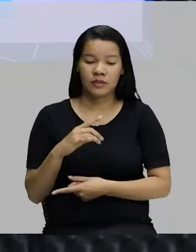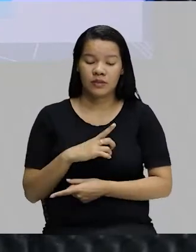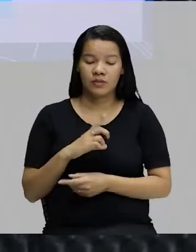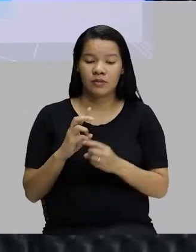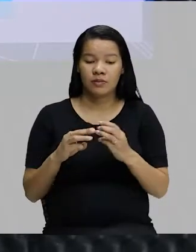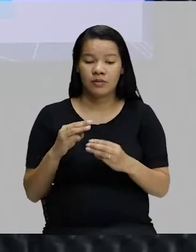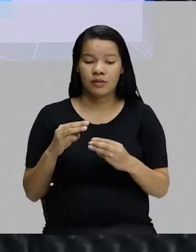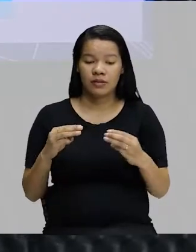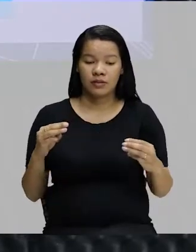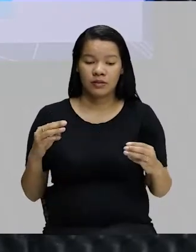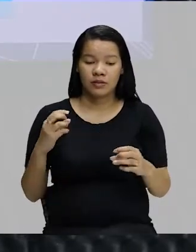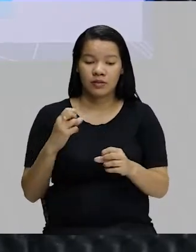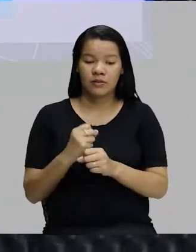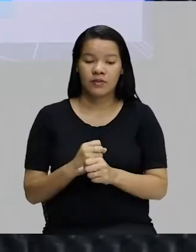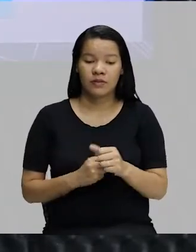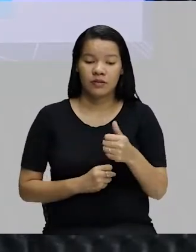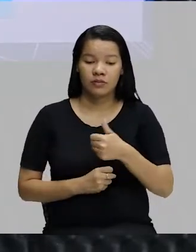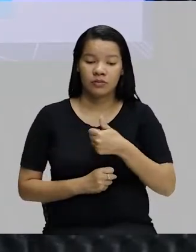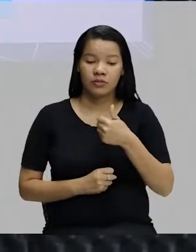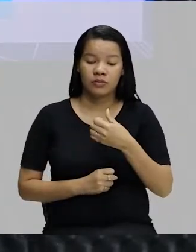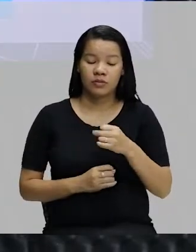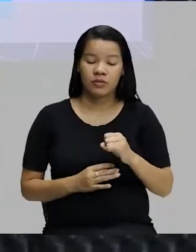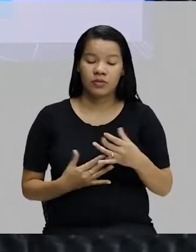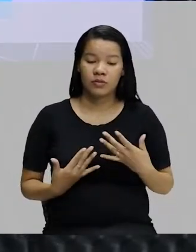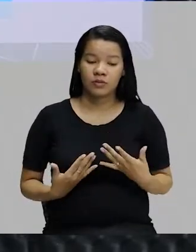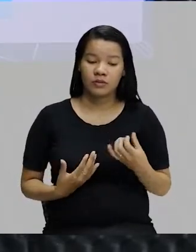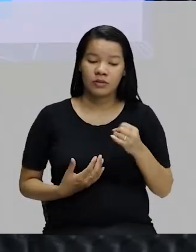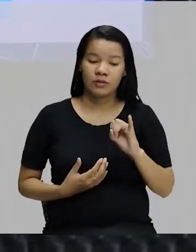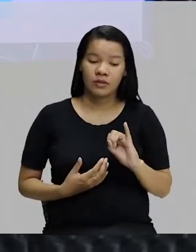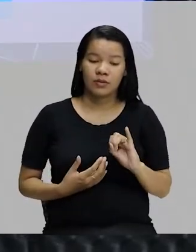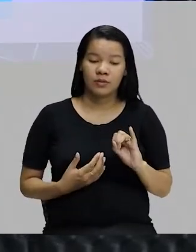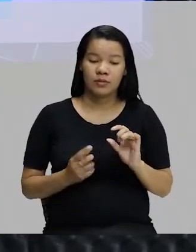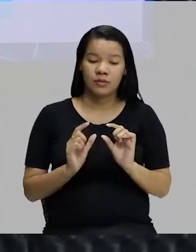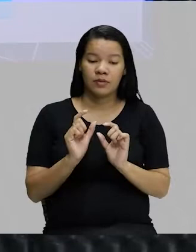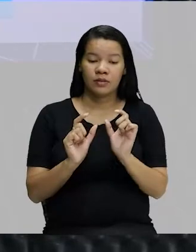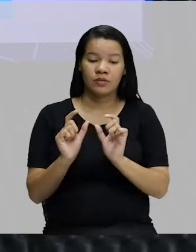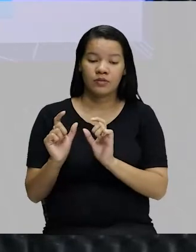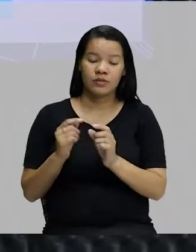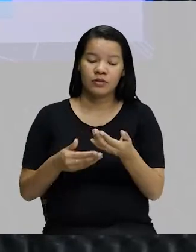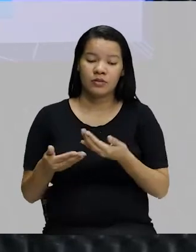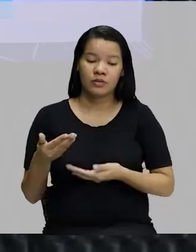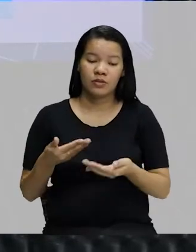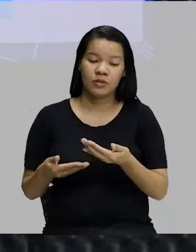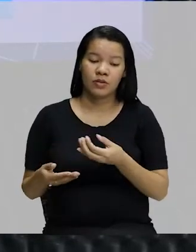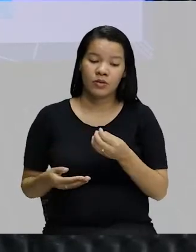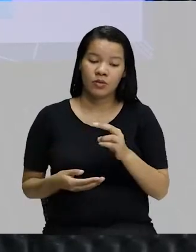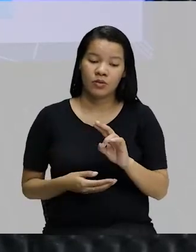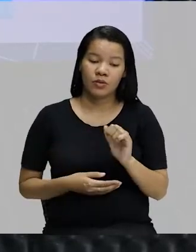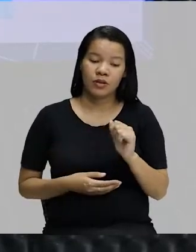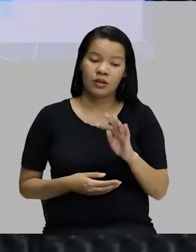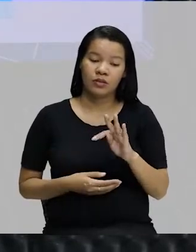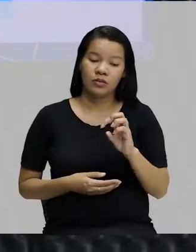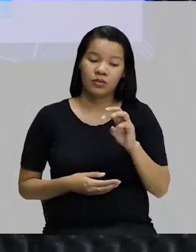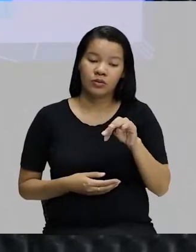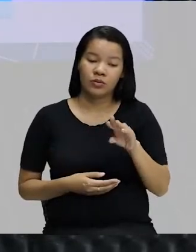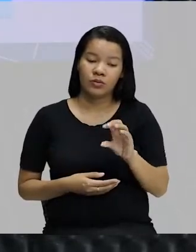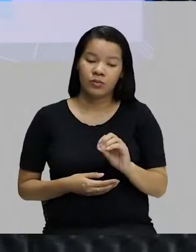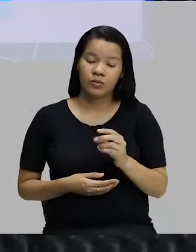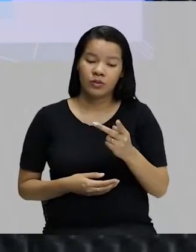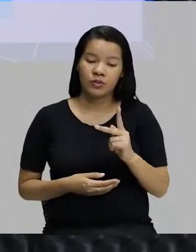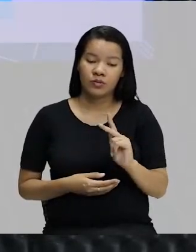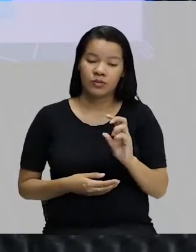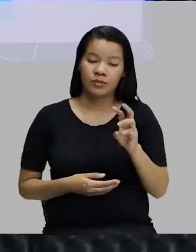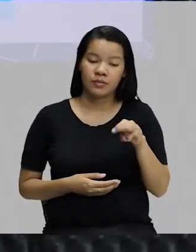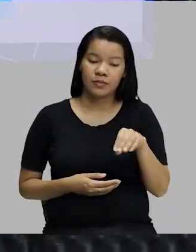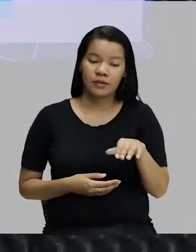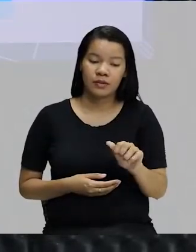1. Então, se a partícula interagir com o nêutron, se o átomo interagir com o nêutron, a sua